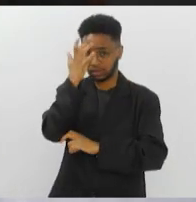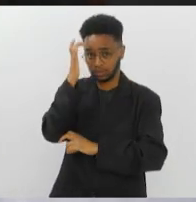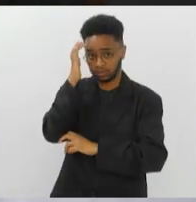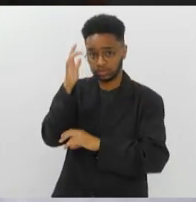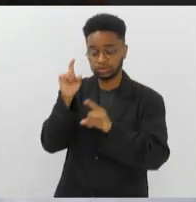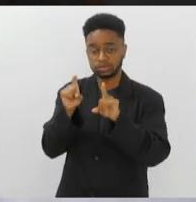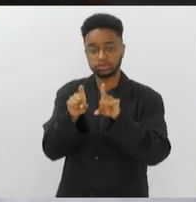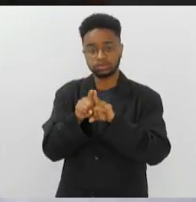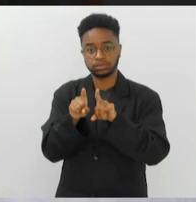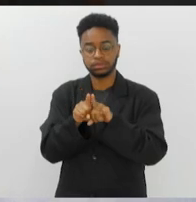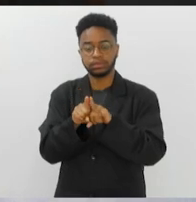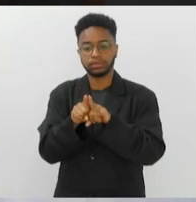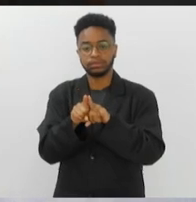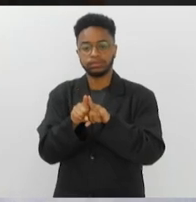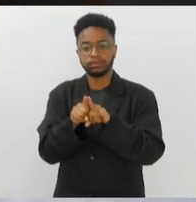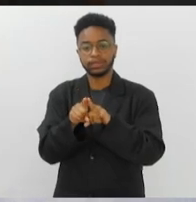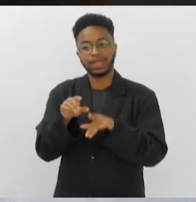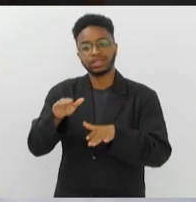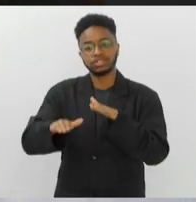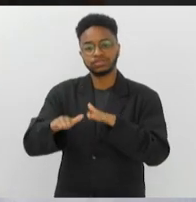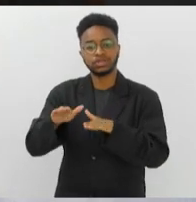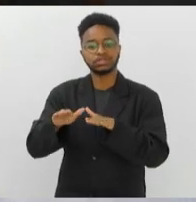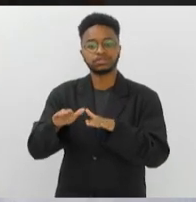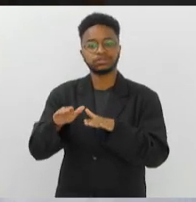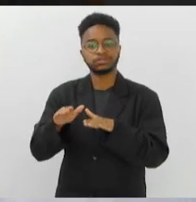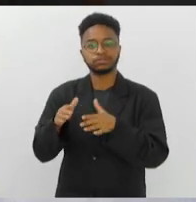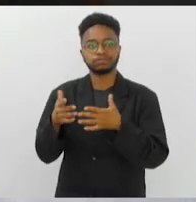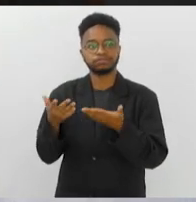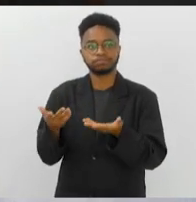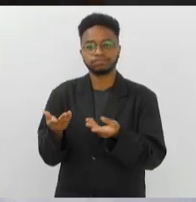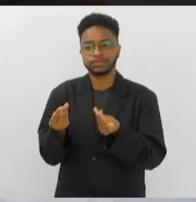olhar que muitas vezes não escapa